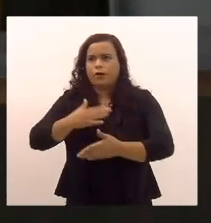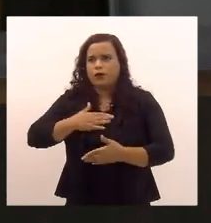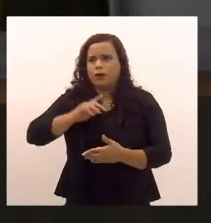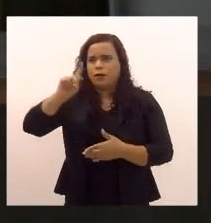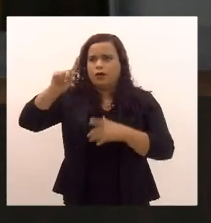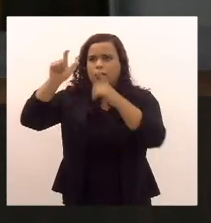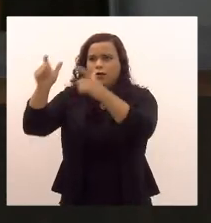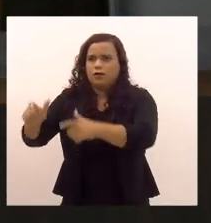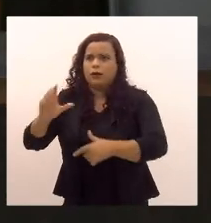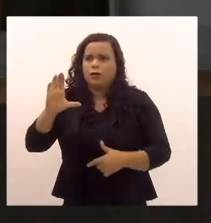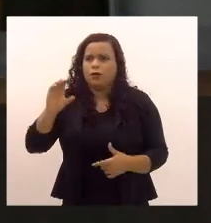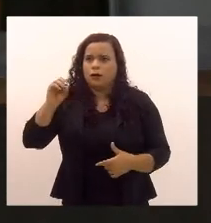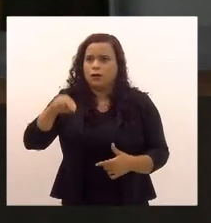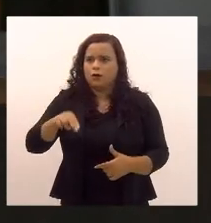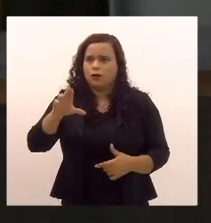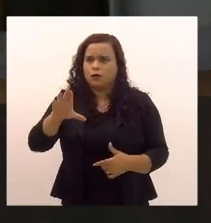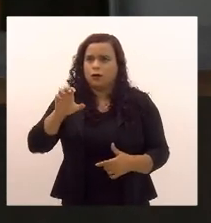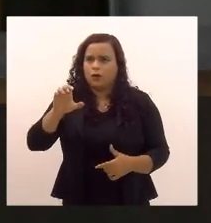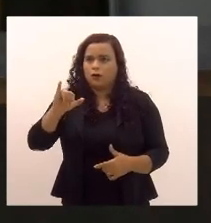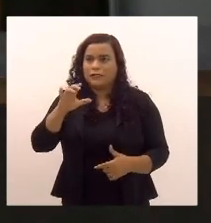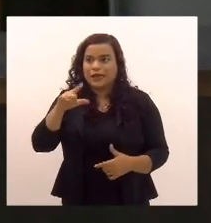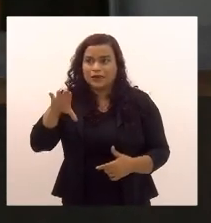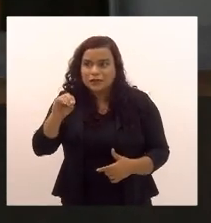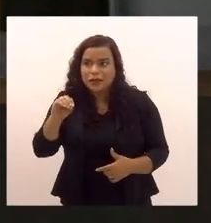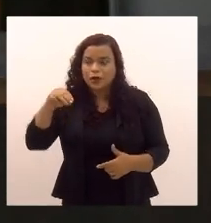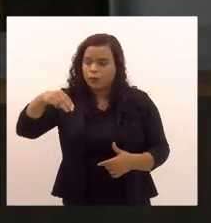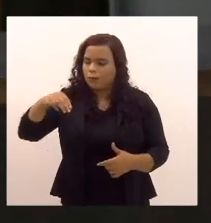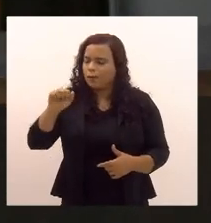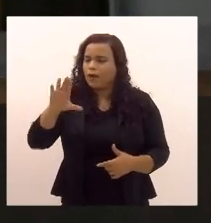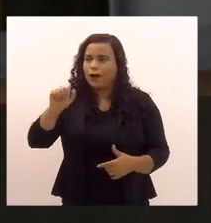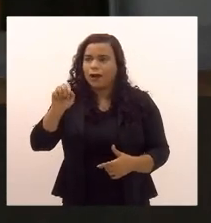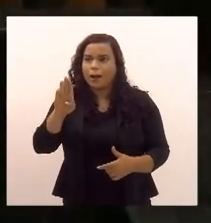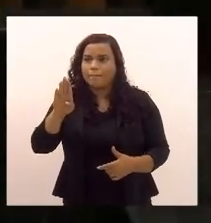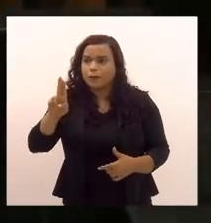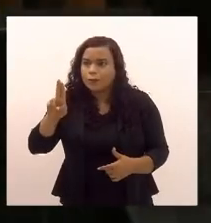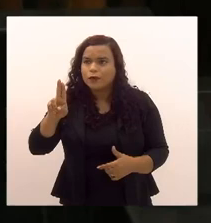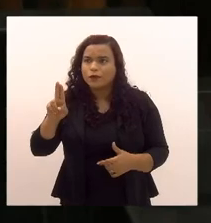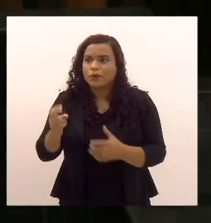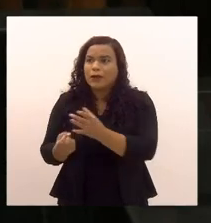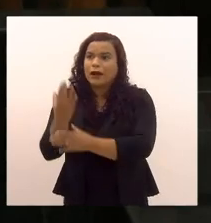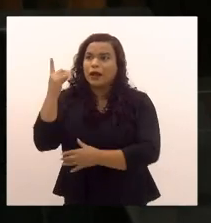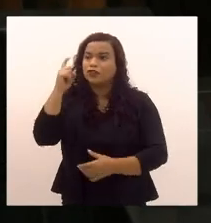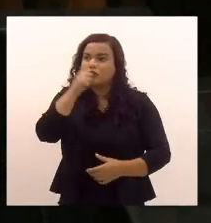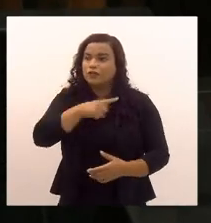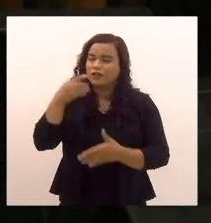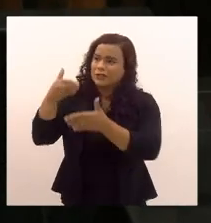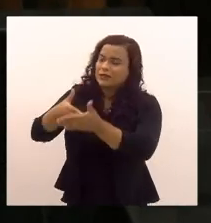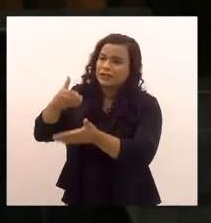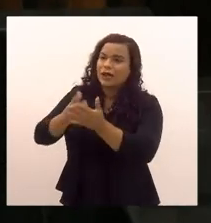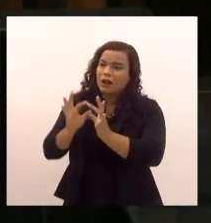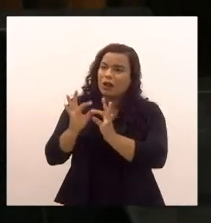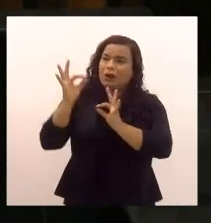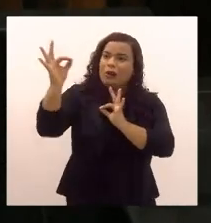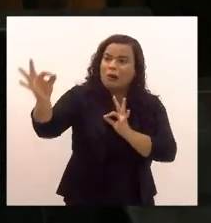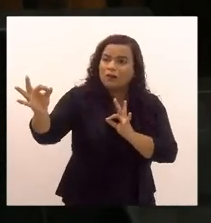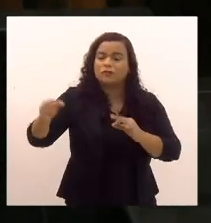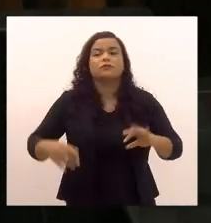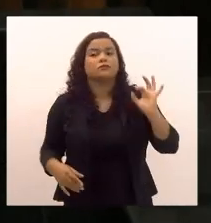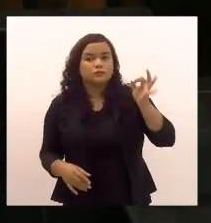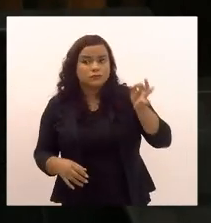Conceição de Macabu brilhando dificuldade criança dificuldade Mas uma coisa